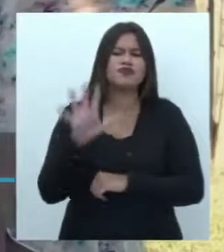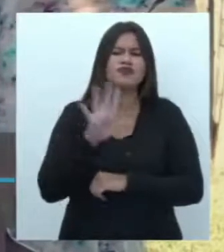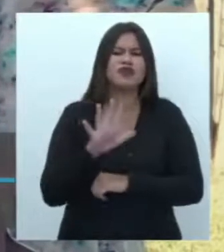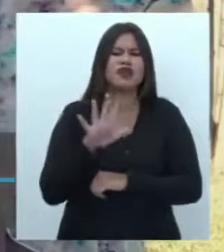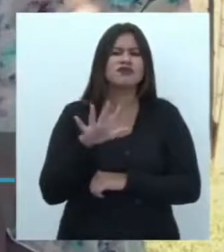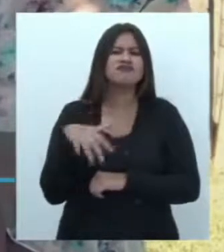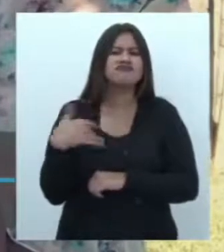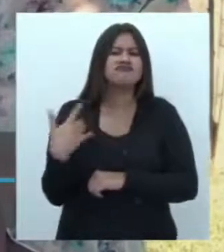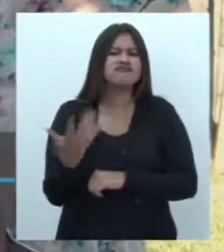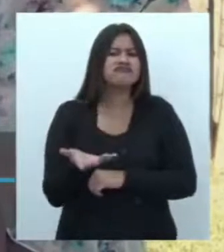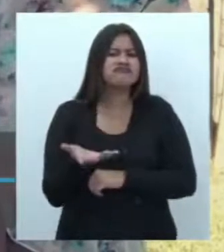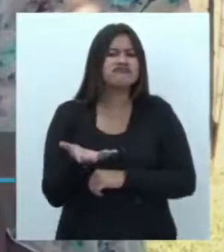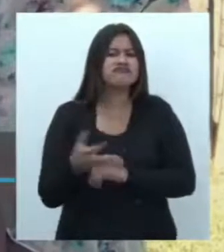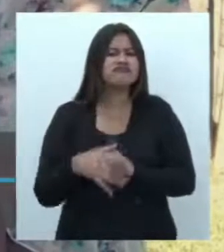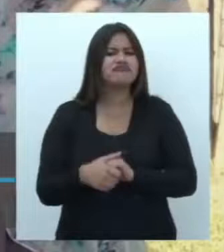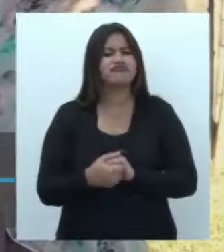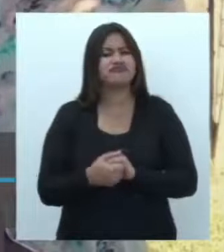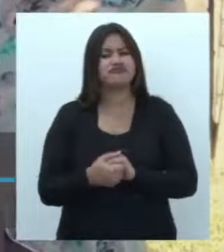saiu?